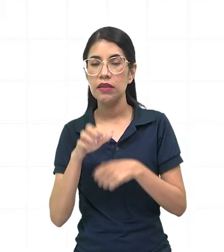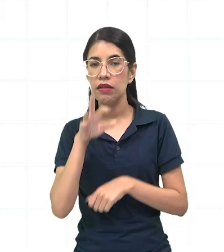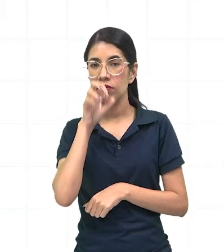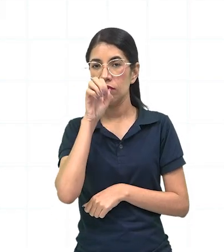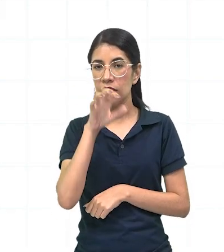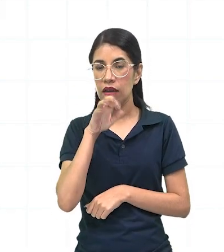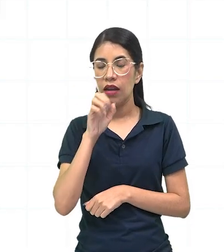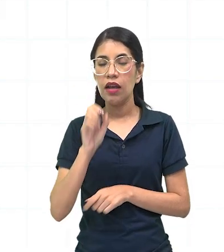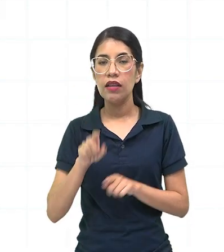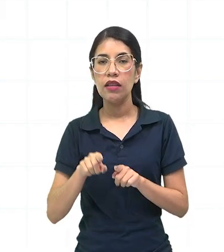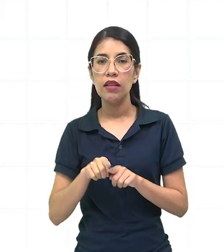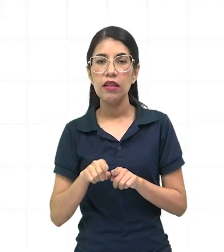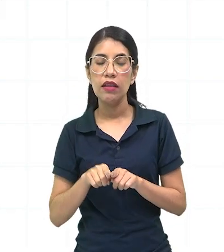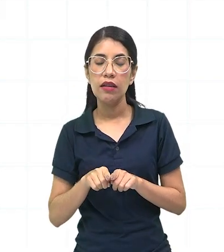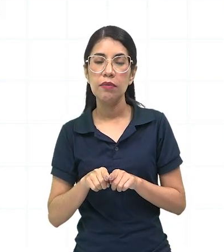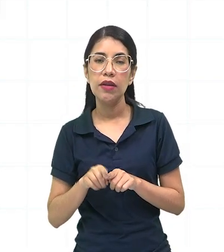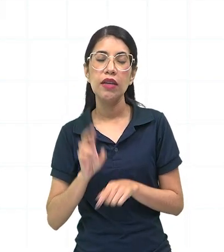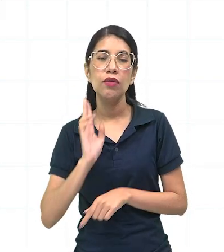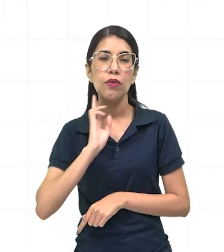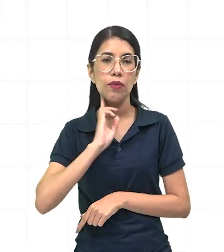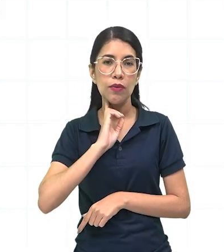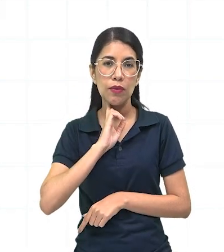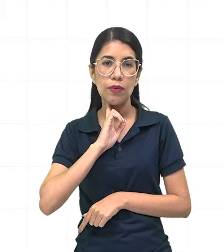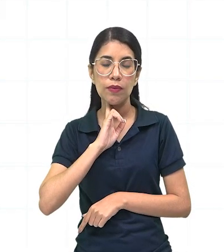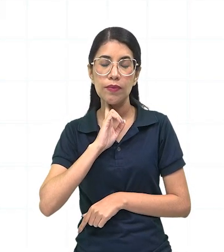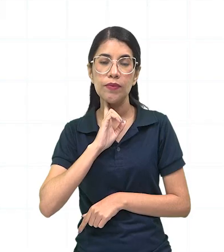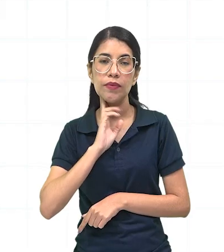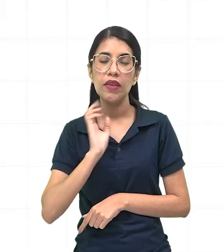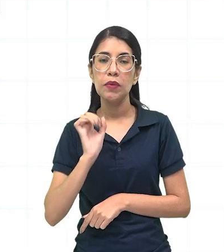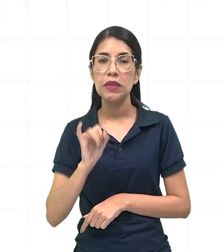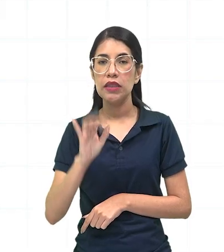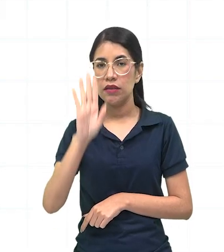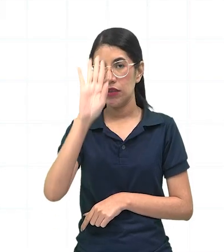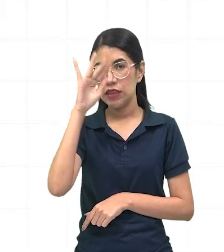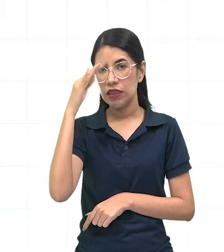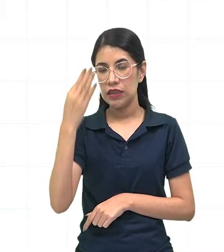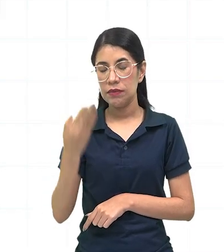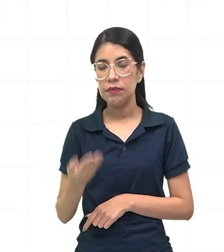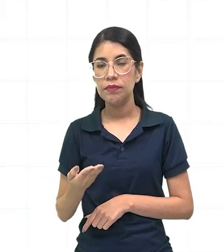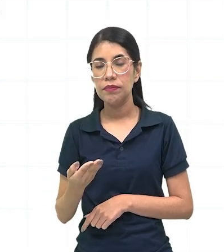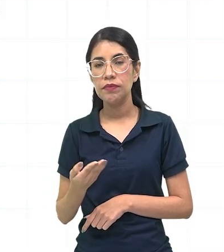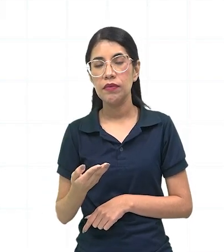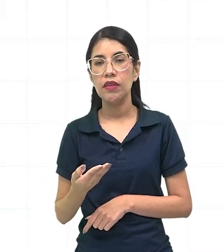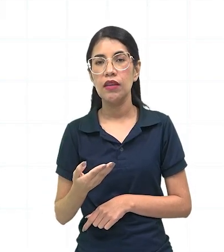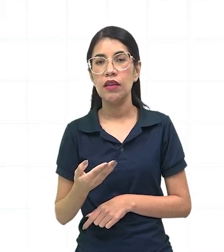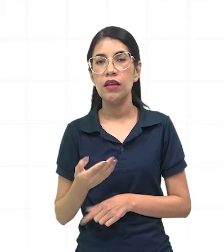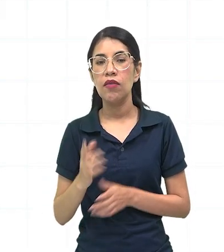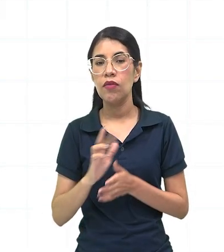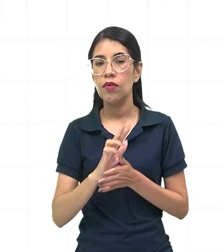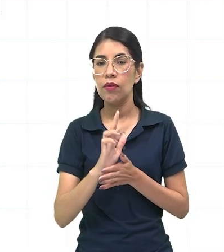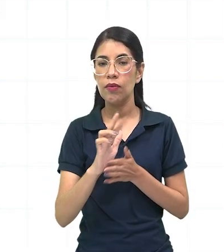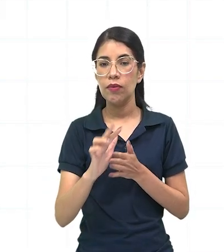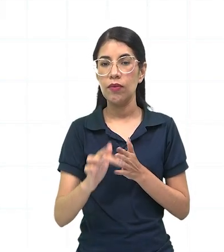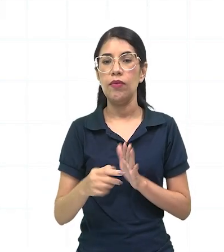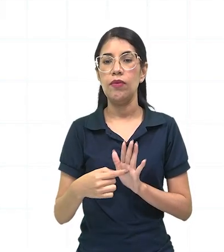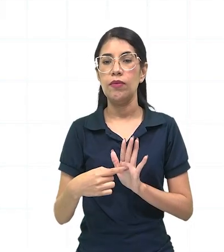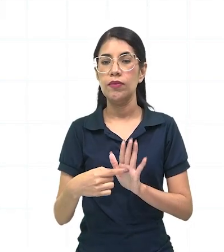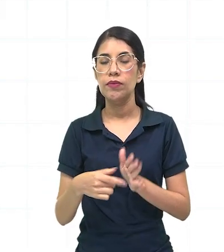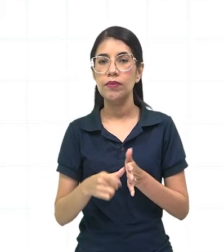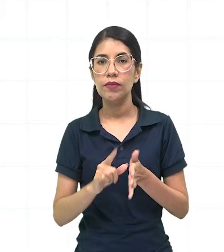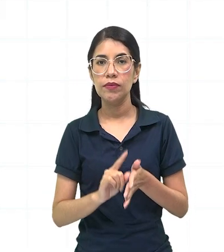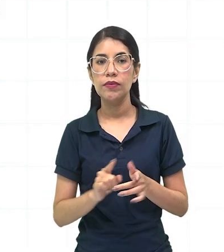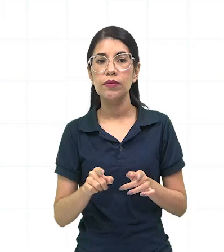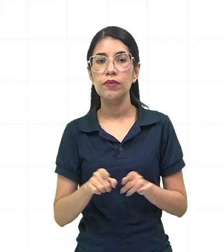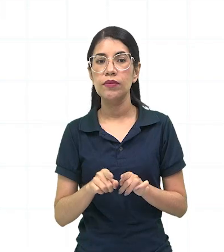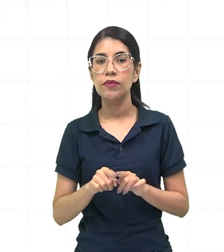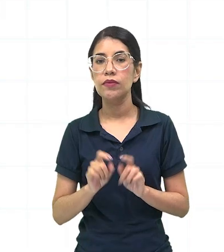cardíacos, né? E aí, geralmente, no caso do desmaio, por conta daqueles fatores que eu falei,